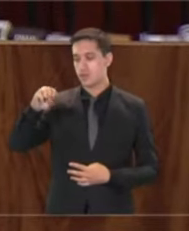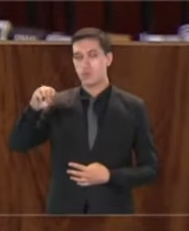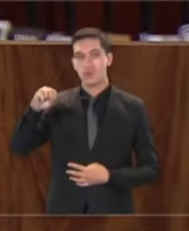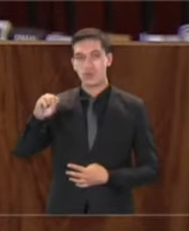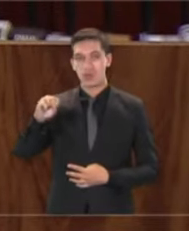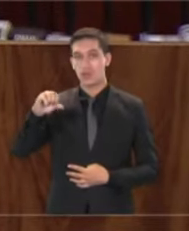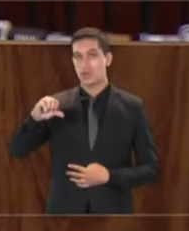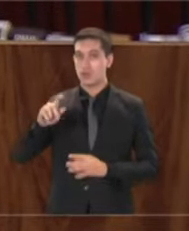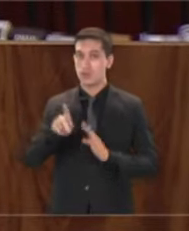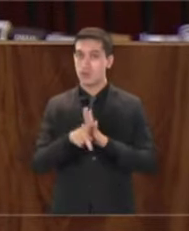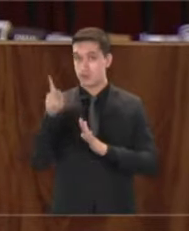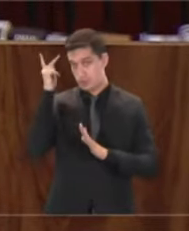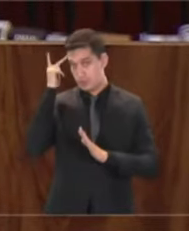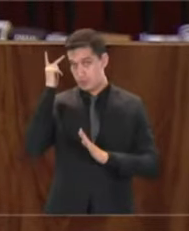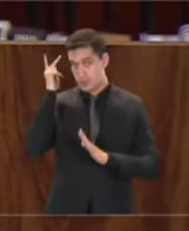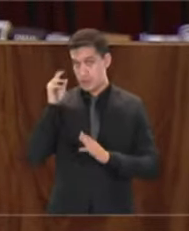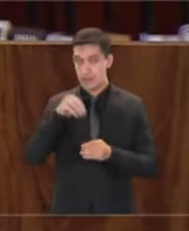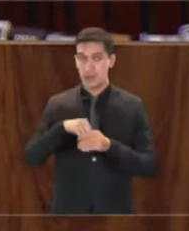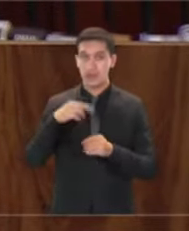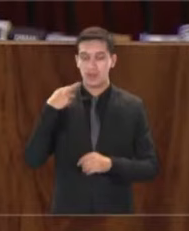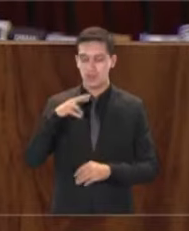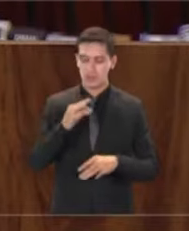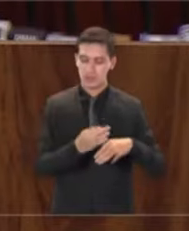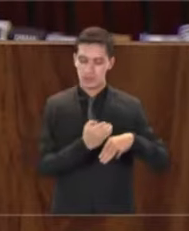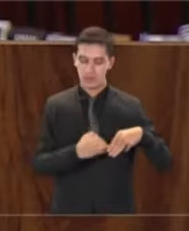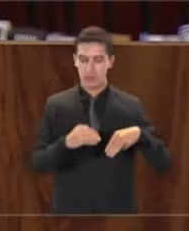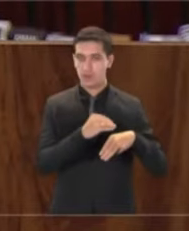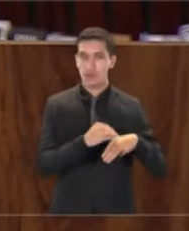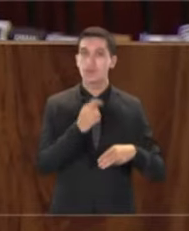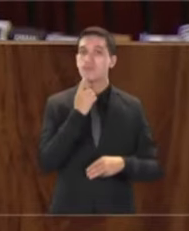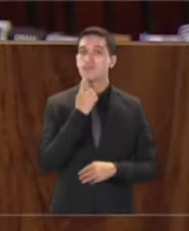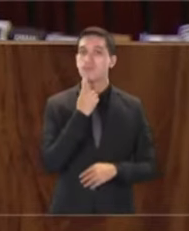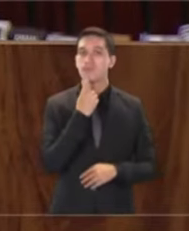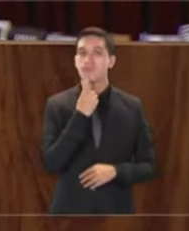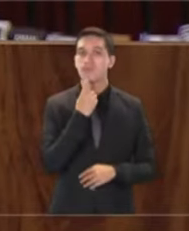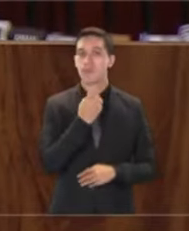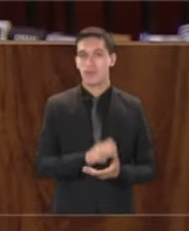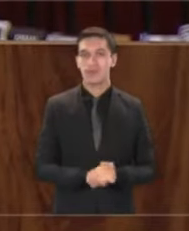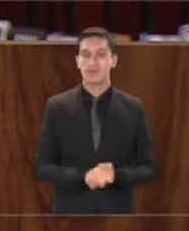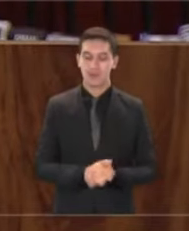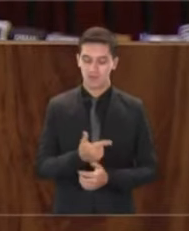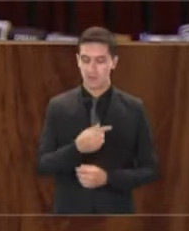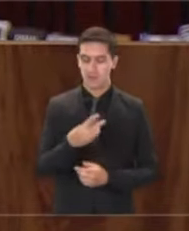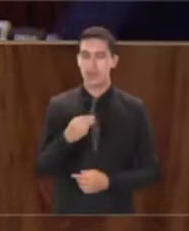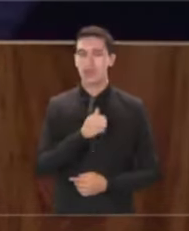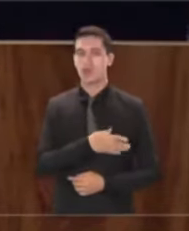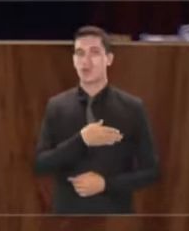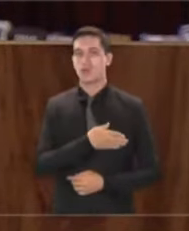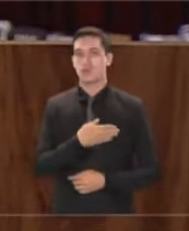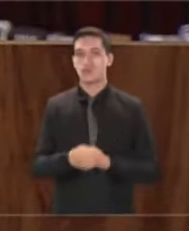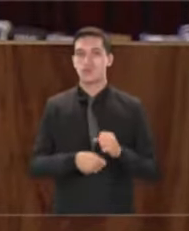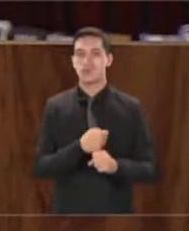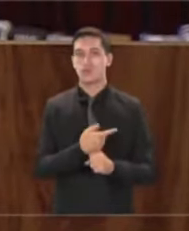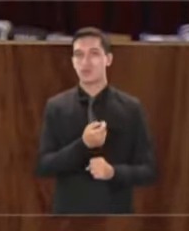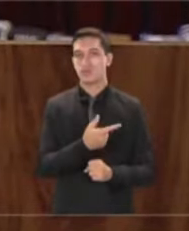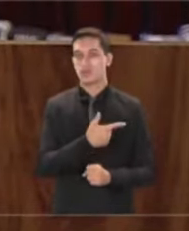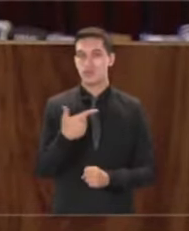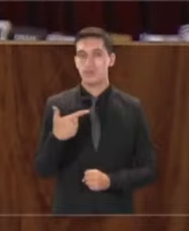1.937.989 de São Paulo, sob a relatoria do eminente ministro Luiz Felipe Salomão, em 23 de